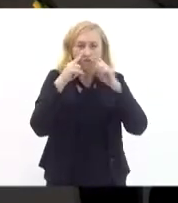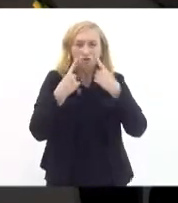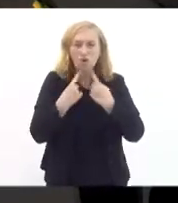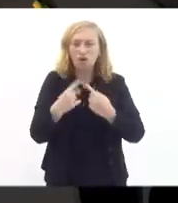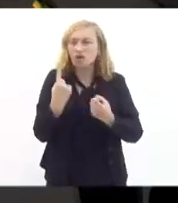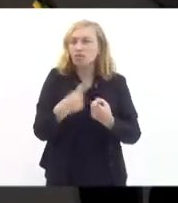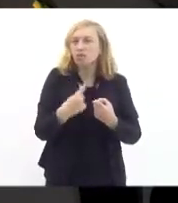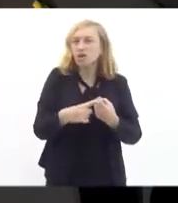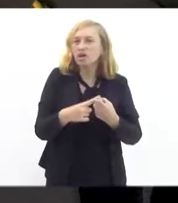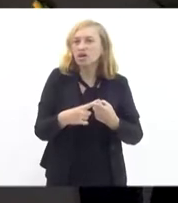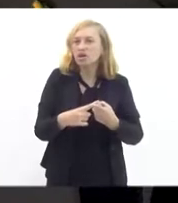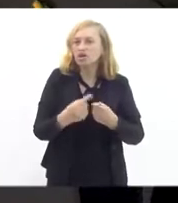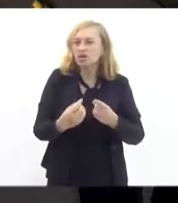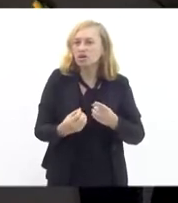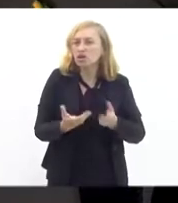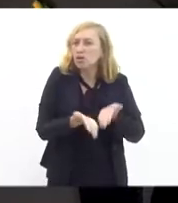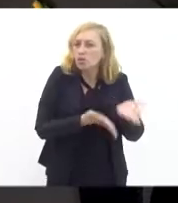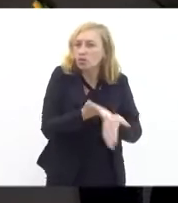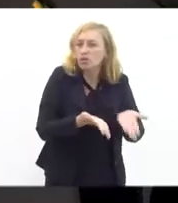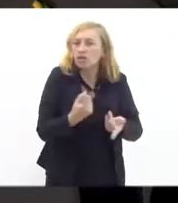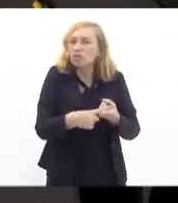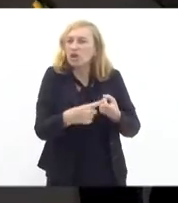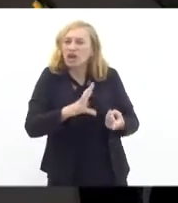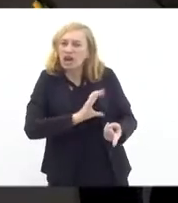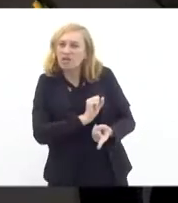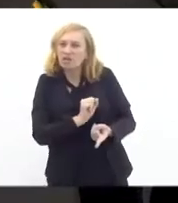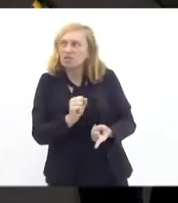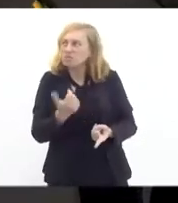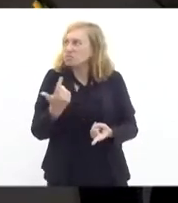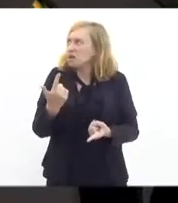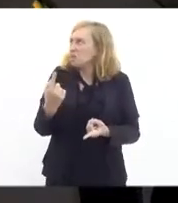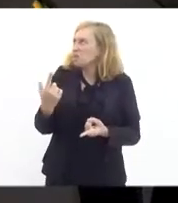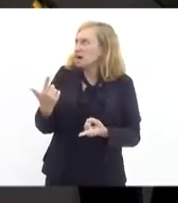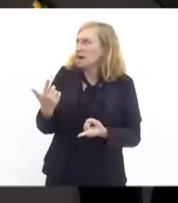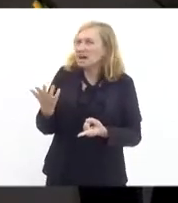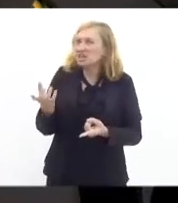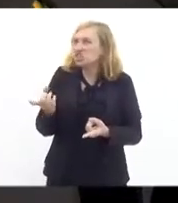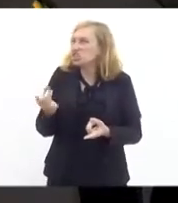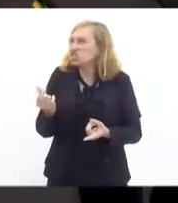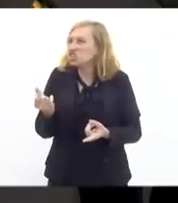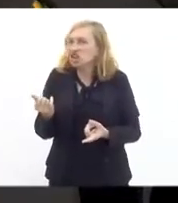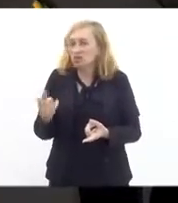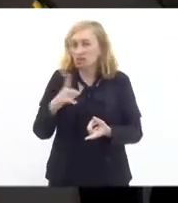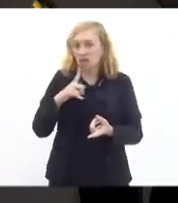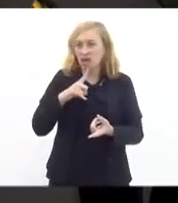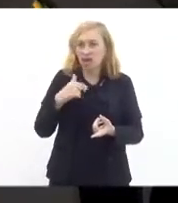a gente cria porque ama. Eu não crio para ganhar dinheiro, cara. Quando eu vendo uma ninhada, eu tenho uma